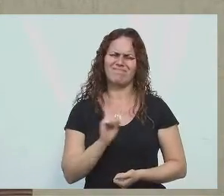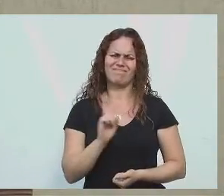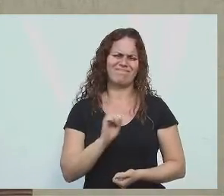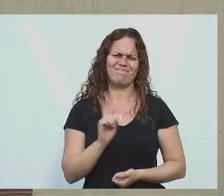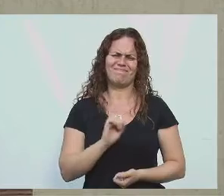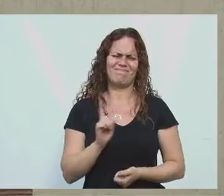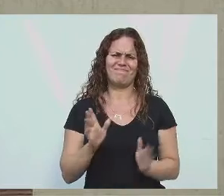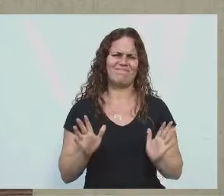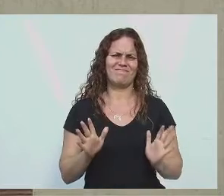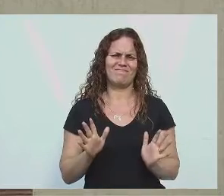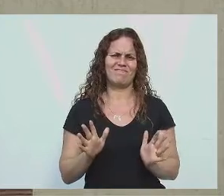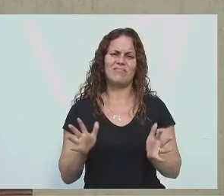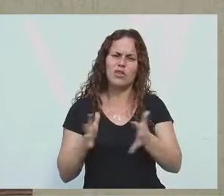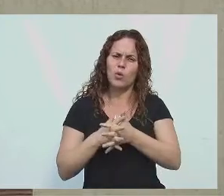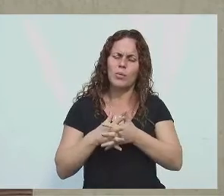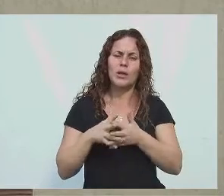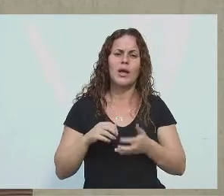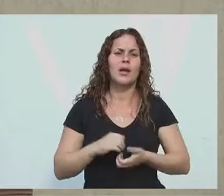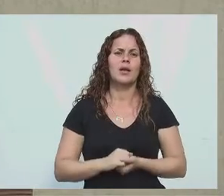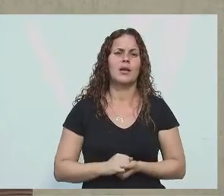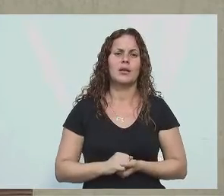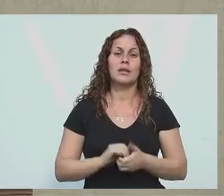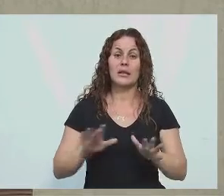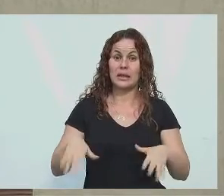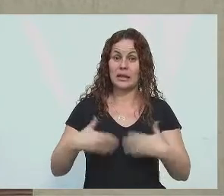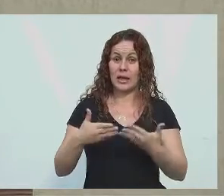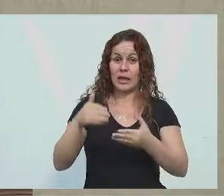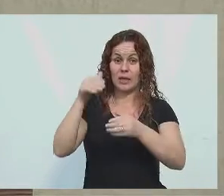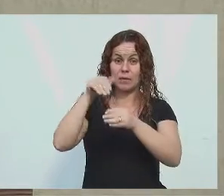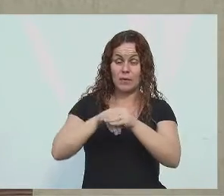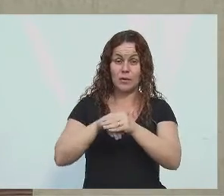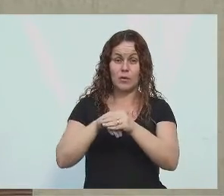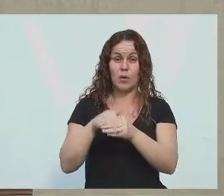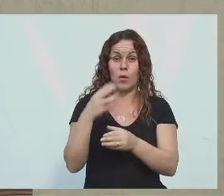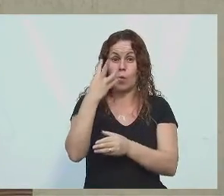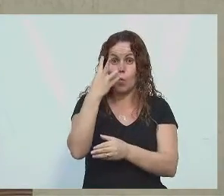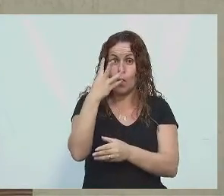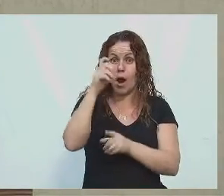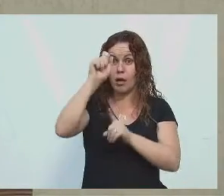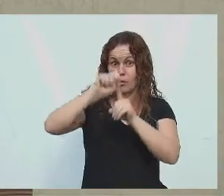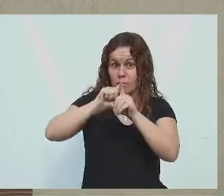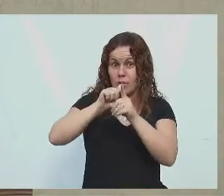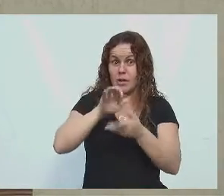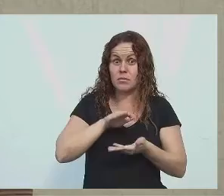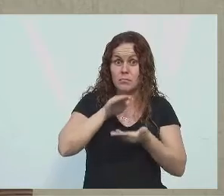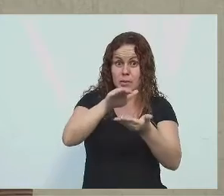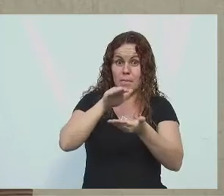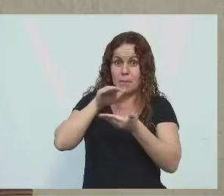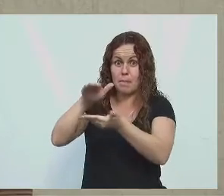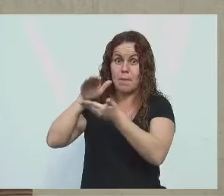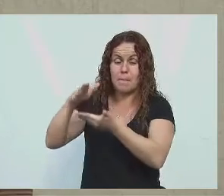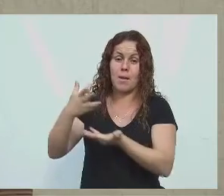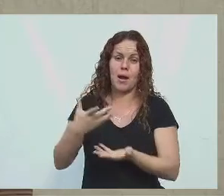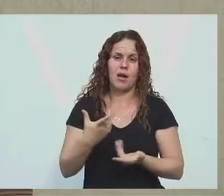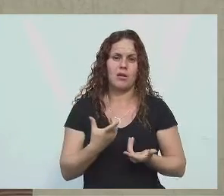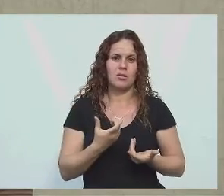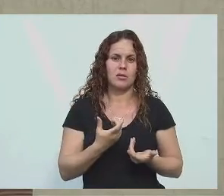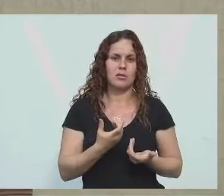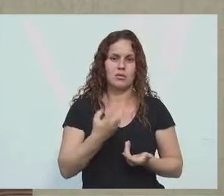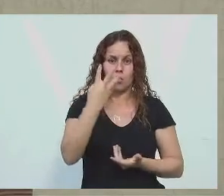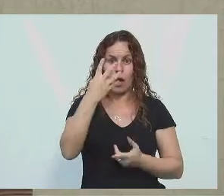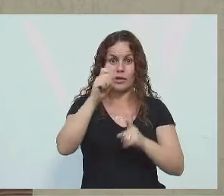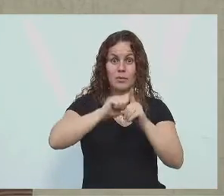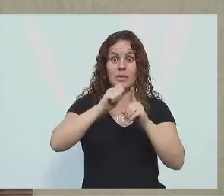várias compras de votos. Teve gente que deu 4 meses de cesta básica, não sei de onde que tirou, mas deu. E eu quero ver agora